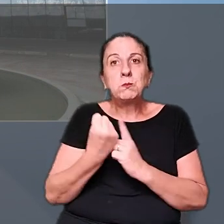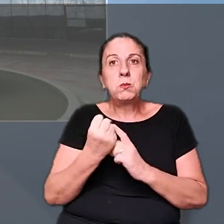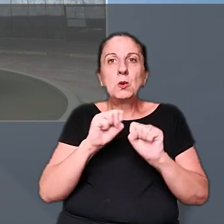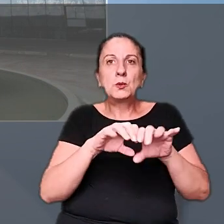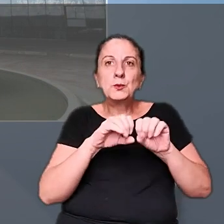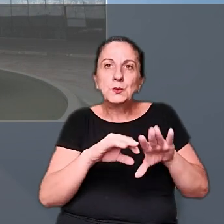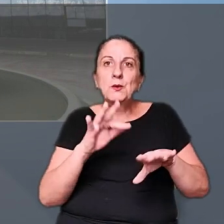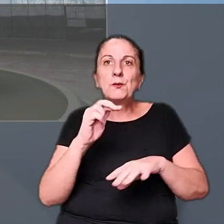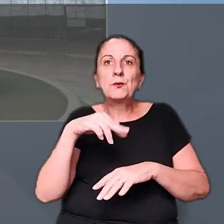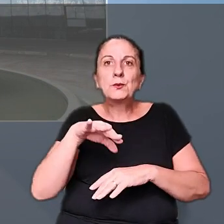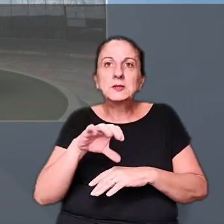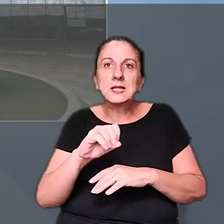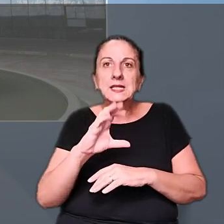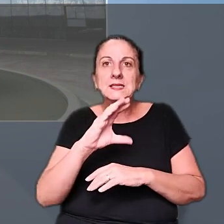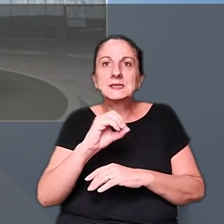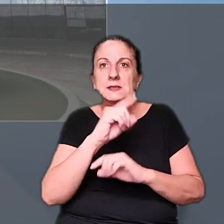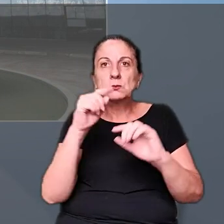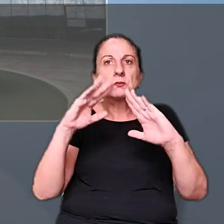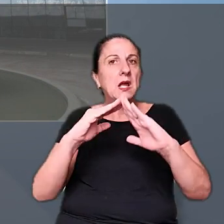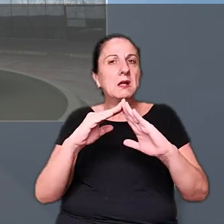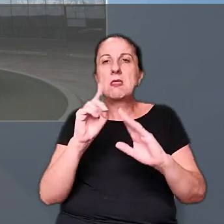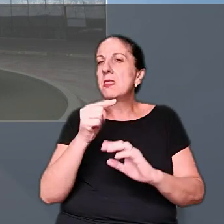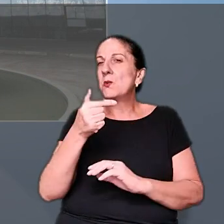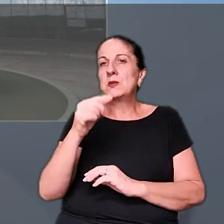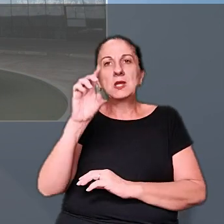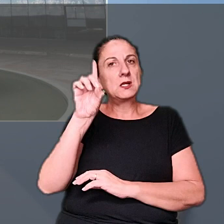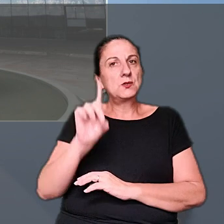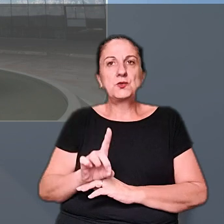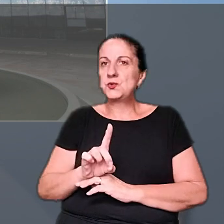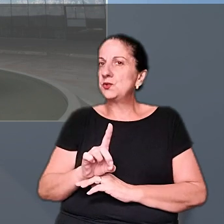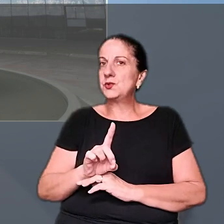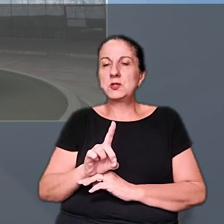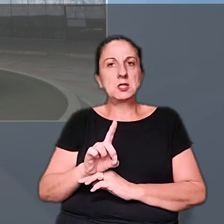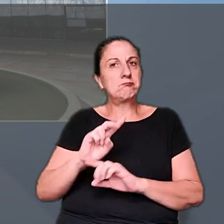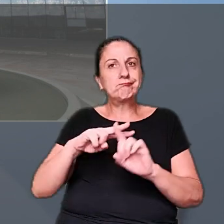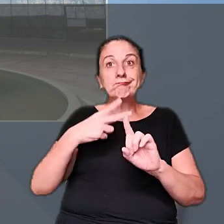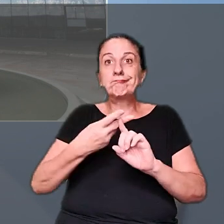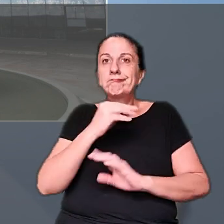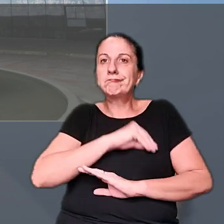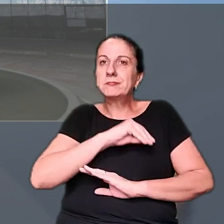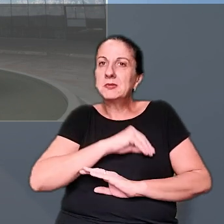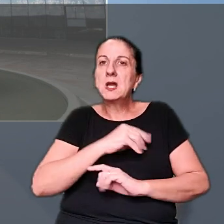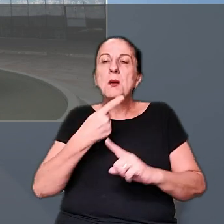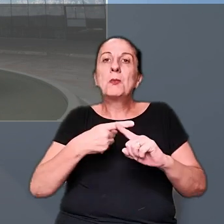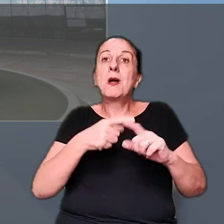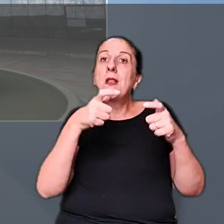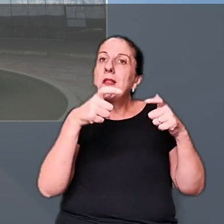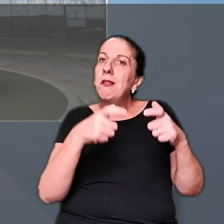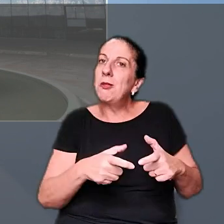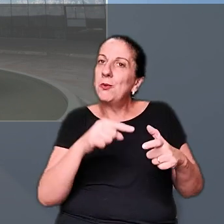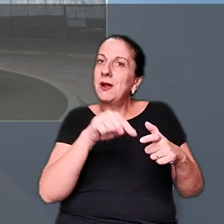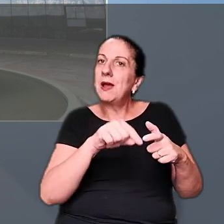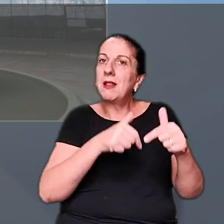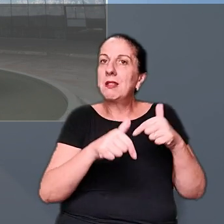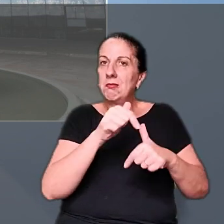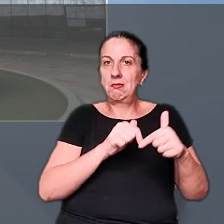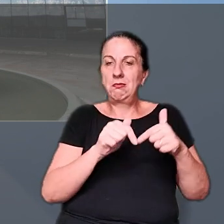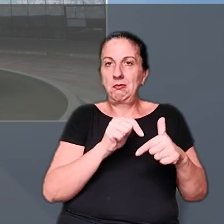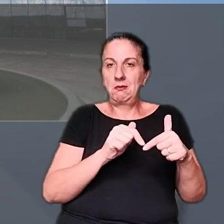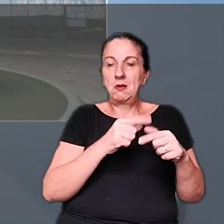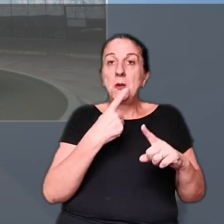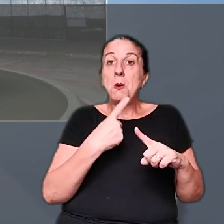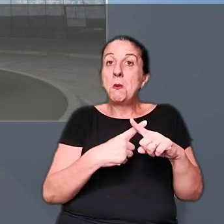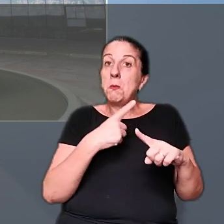de apoio socioeducativo da Fundação Casa não têm direito ao adicional de insalubridade em razão do local da prestação